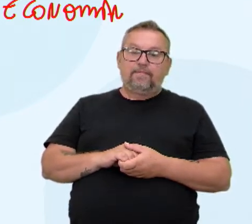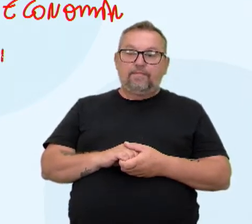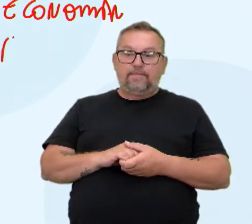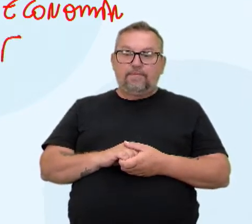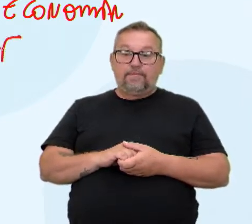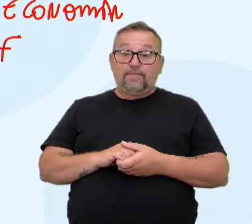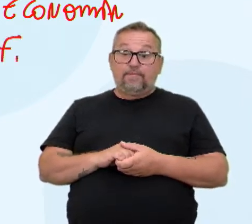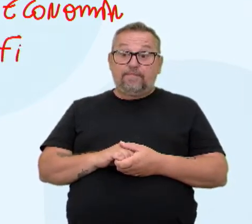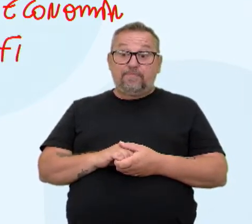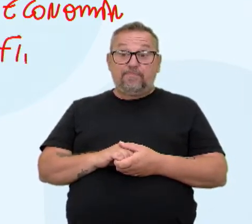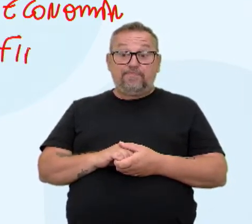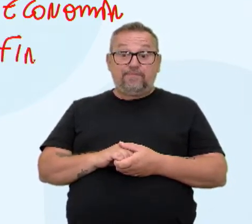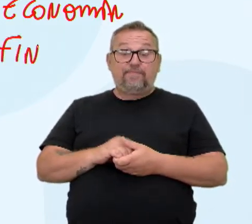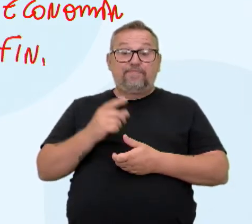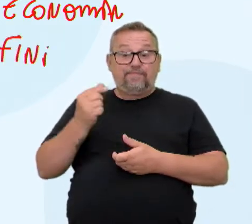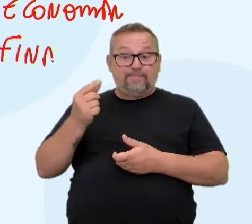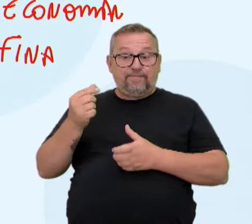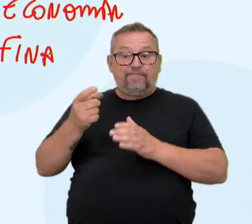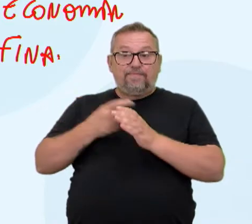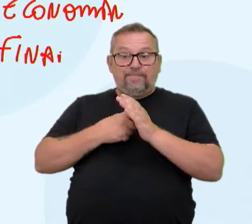Pode colocar finanças.